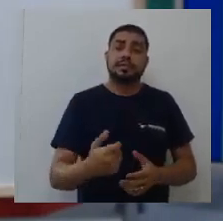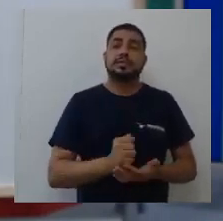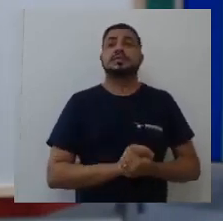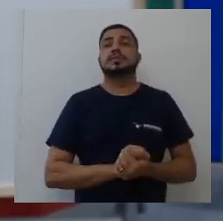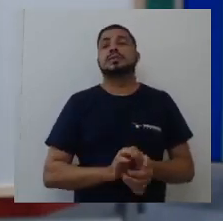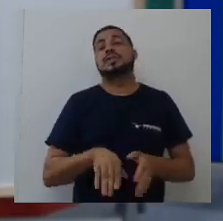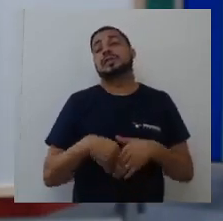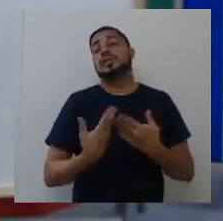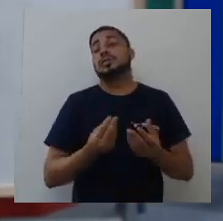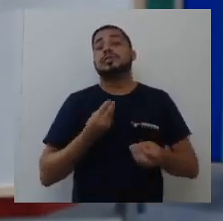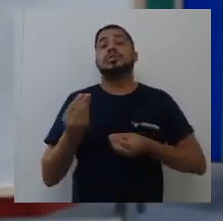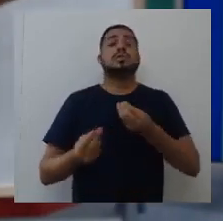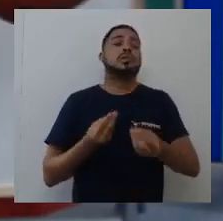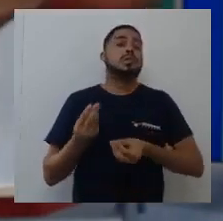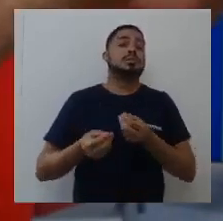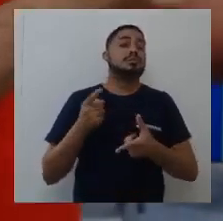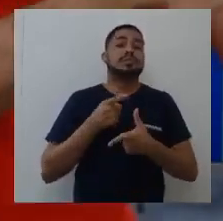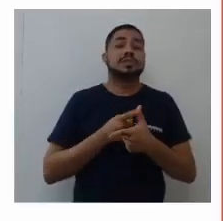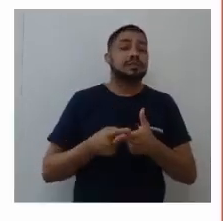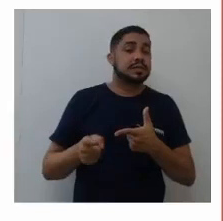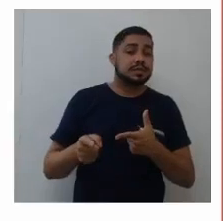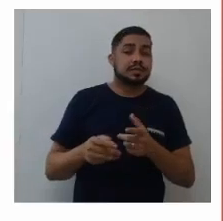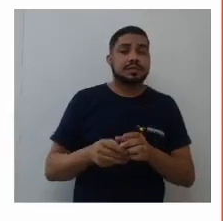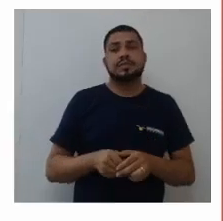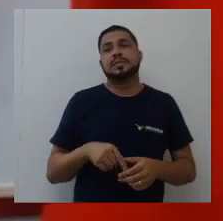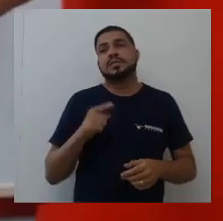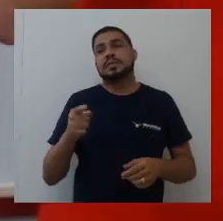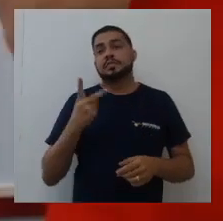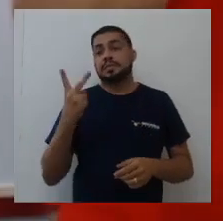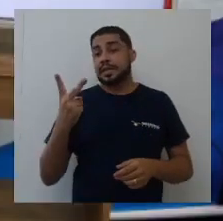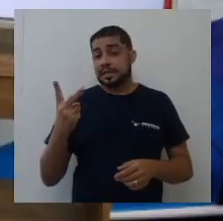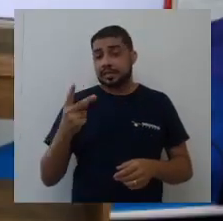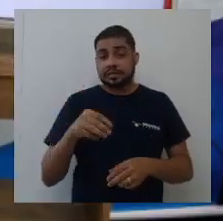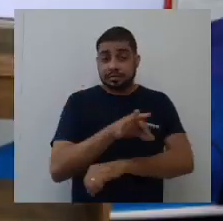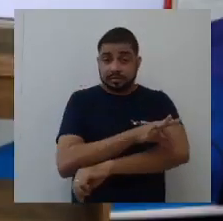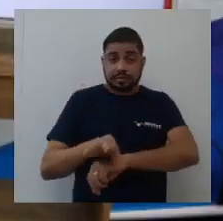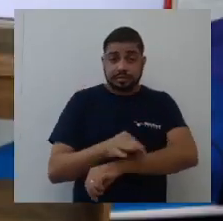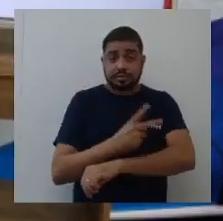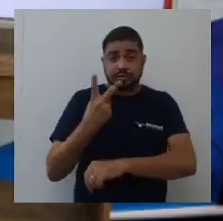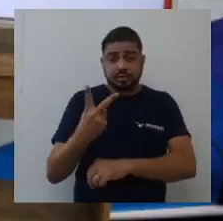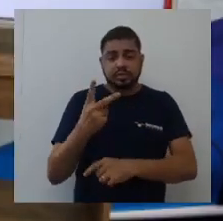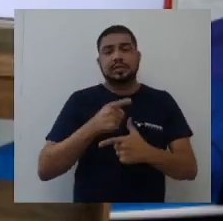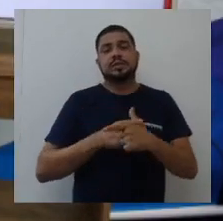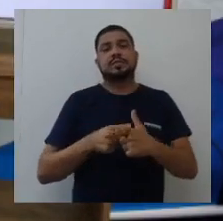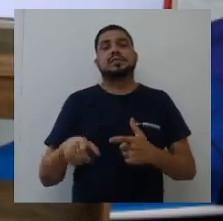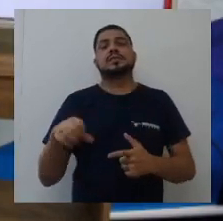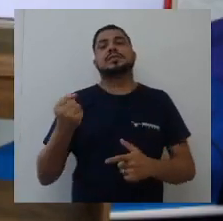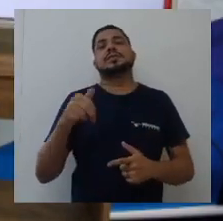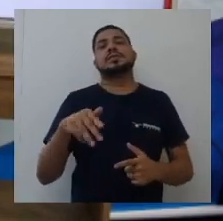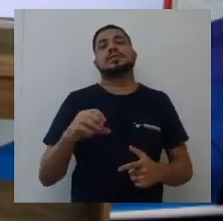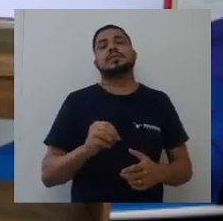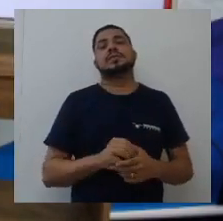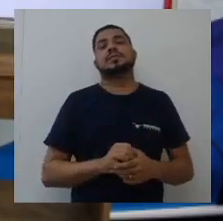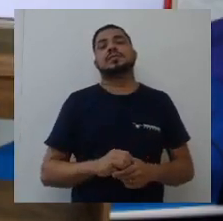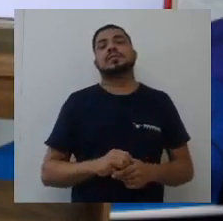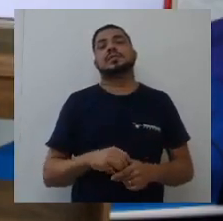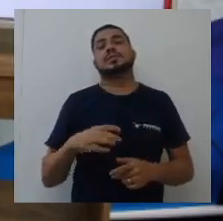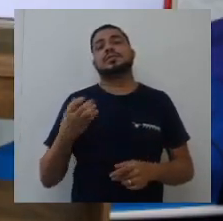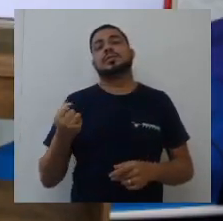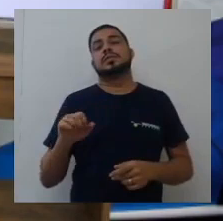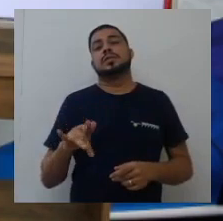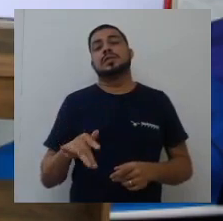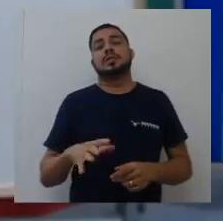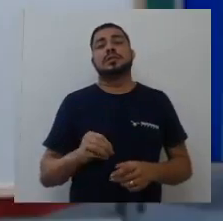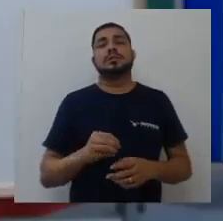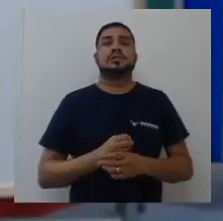Então, como é que divide seno pelo cosseno? É você pegar essas duas medidas. Dividir a medida do seno pela medida do cosseno.